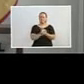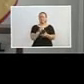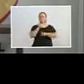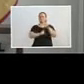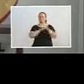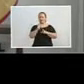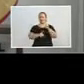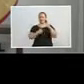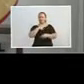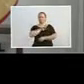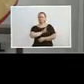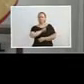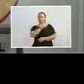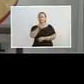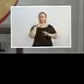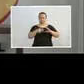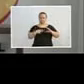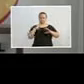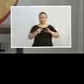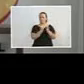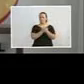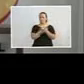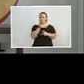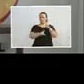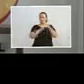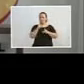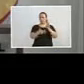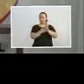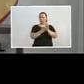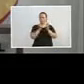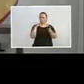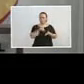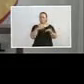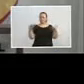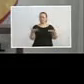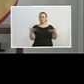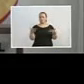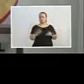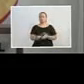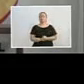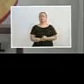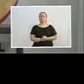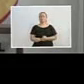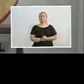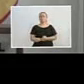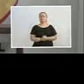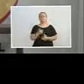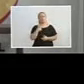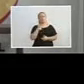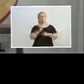representante nessa casa. Passei o mandato fazendo enfrentamentos, denunciando,